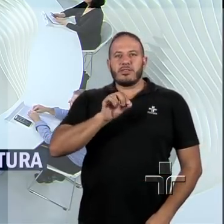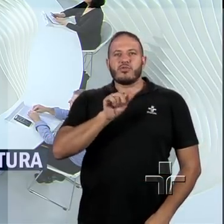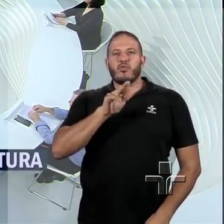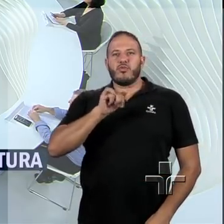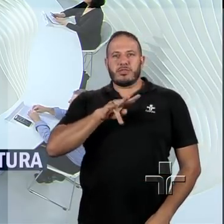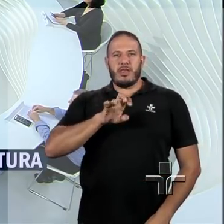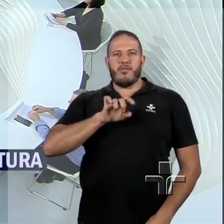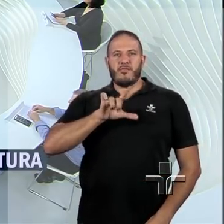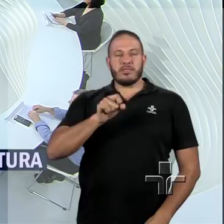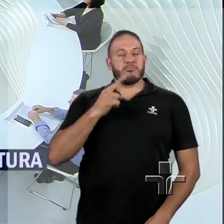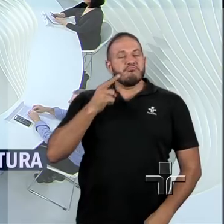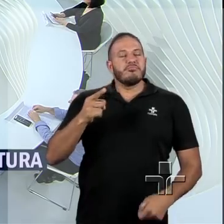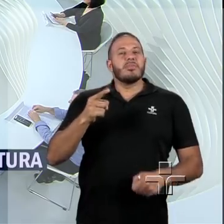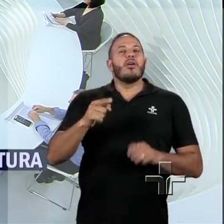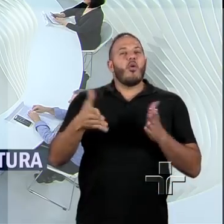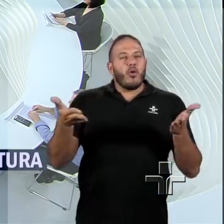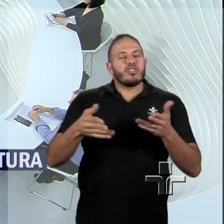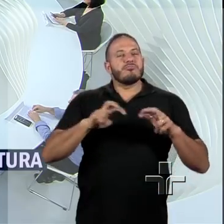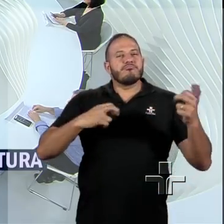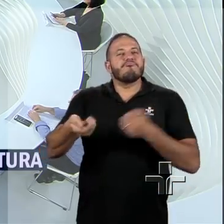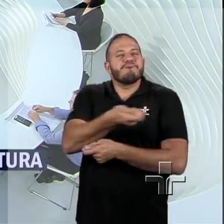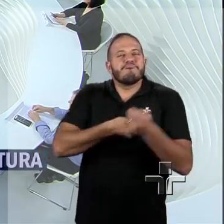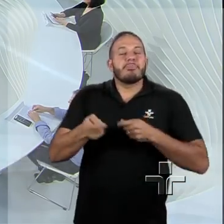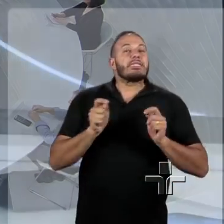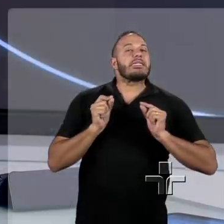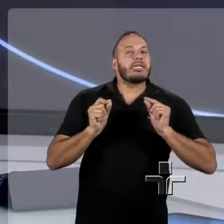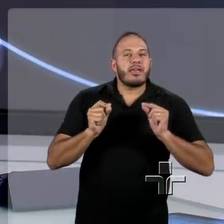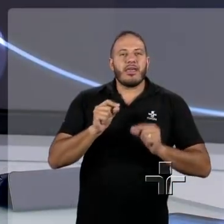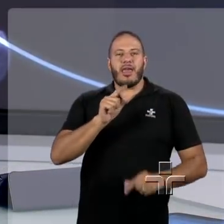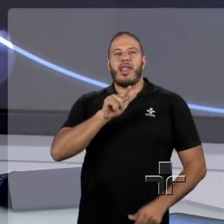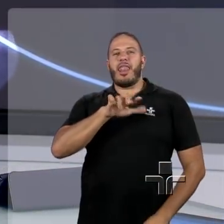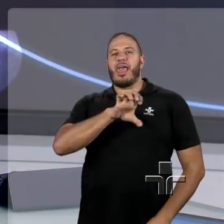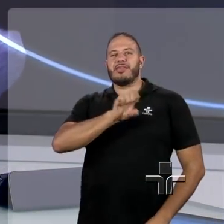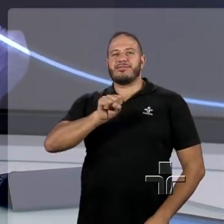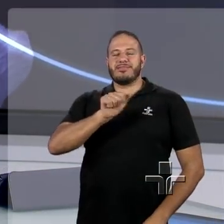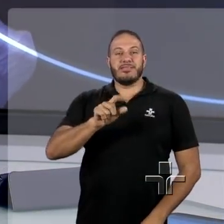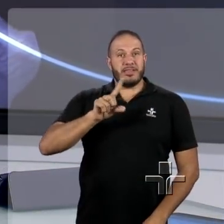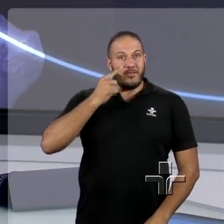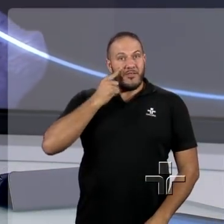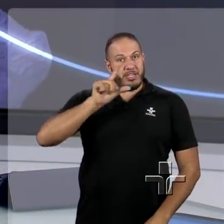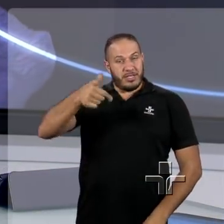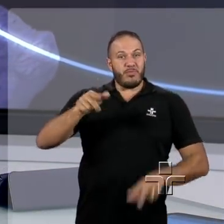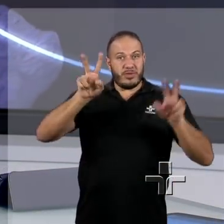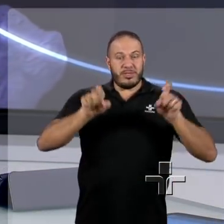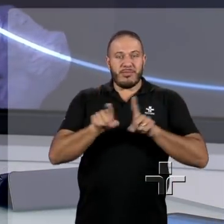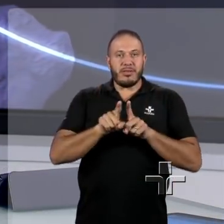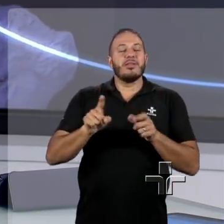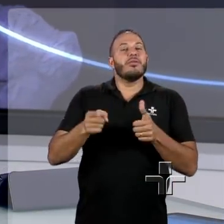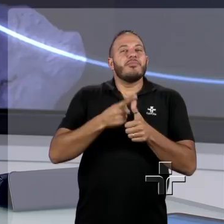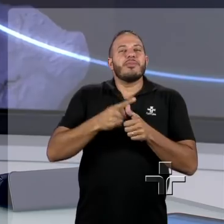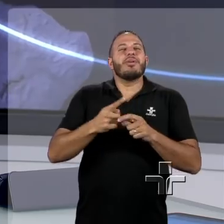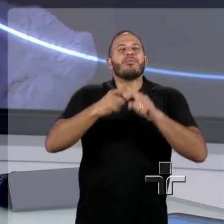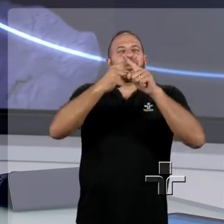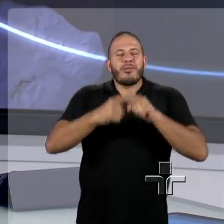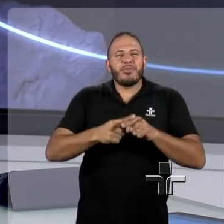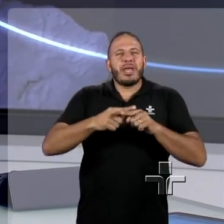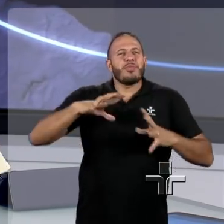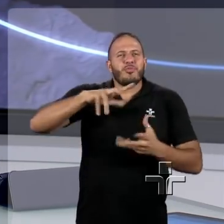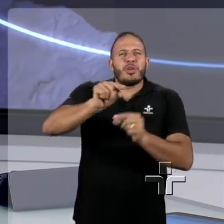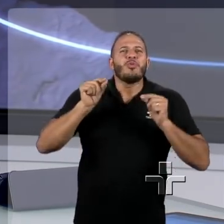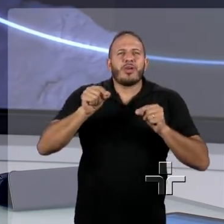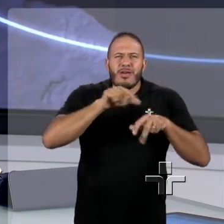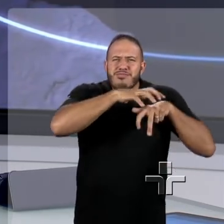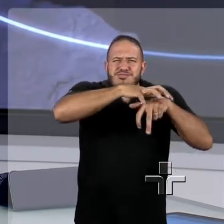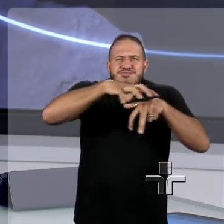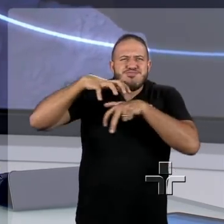O programa tem o comando de Ricardo Lessa. E veja daqui a pouco, o primeiro campeonato mundial de corrida